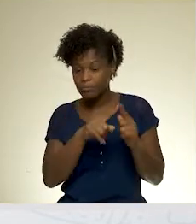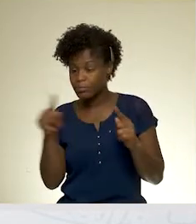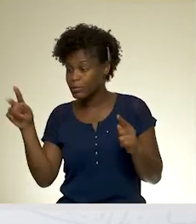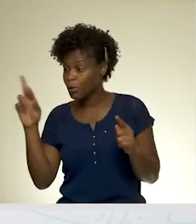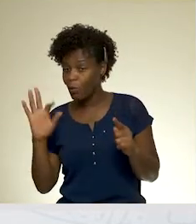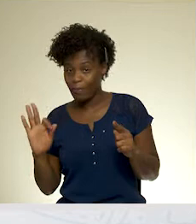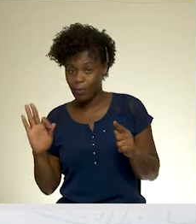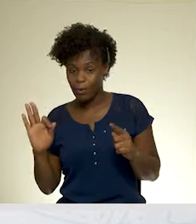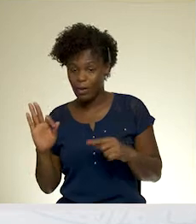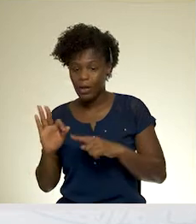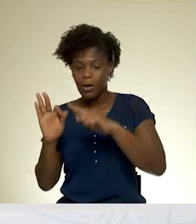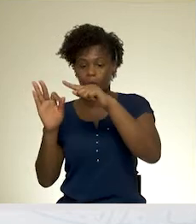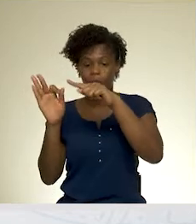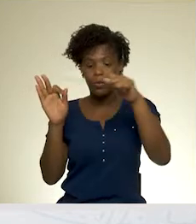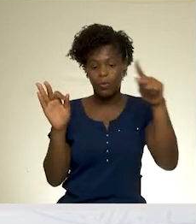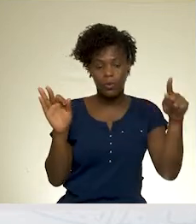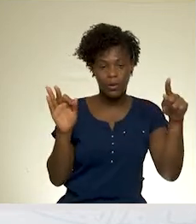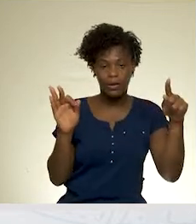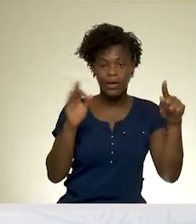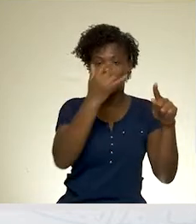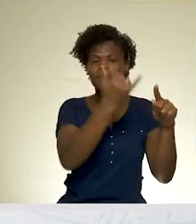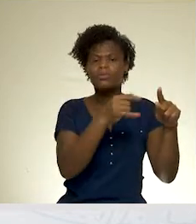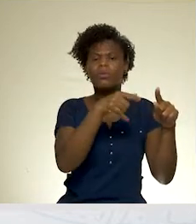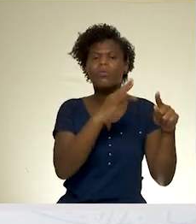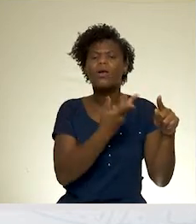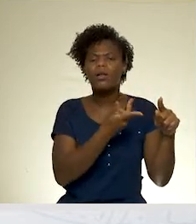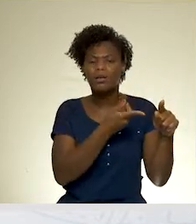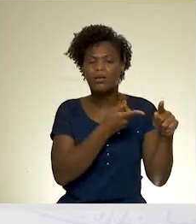basta ver, qual é o valor de y?